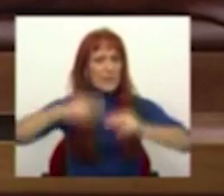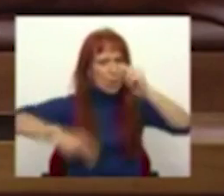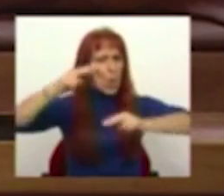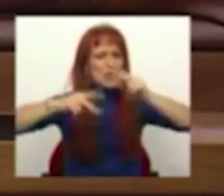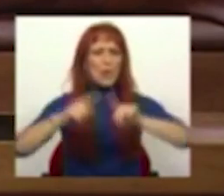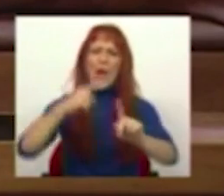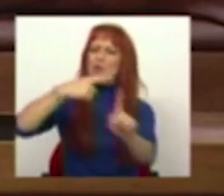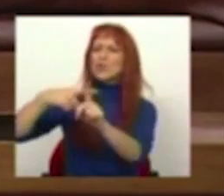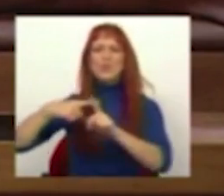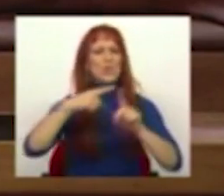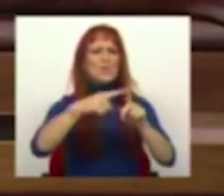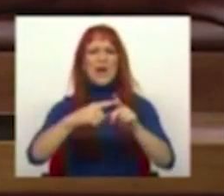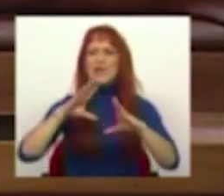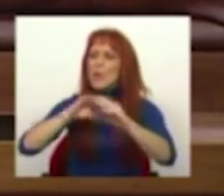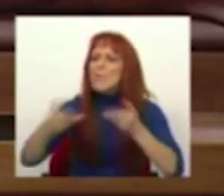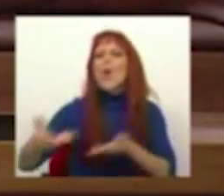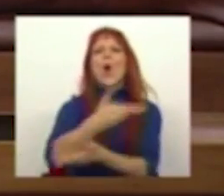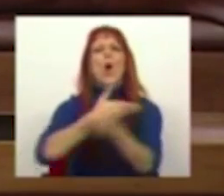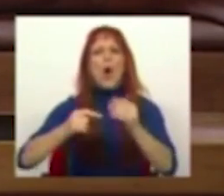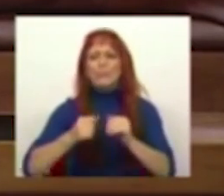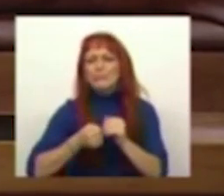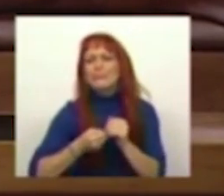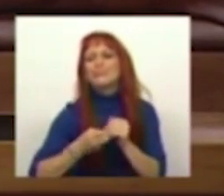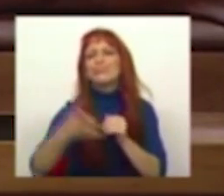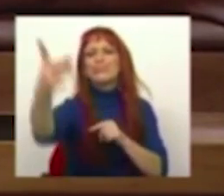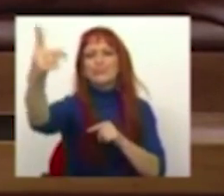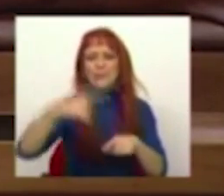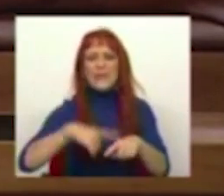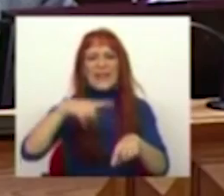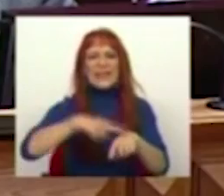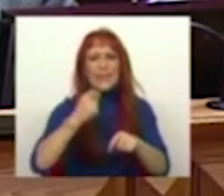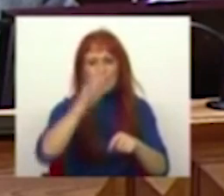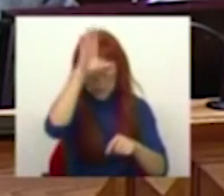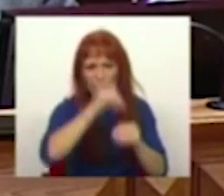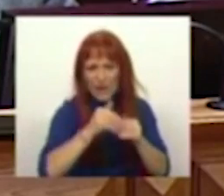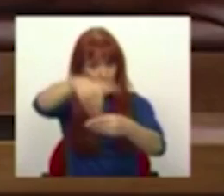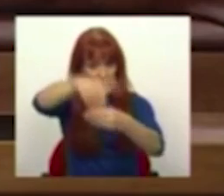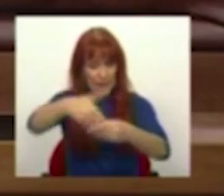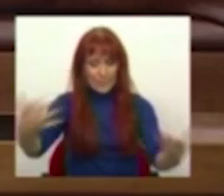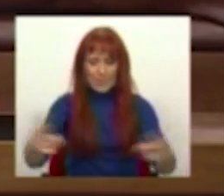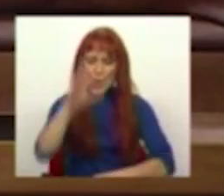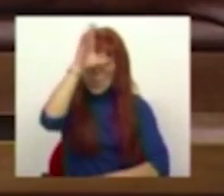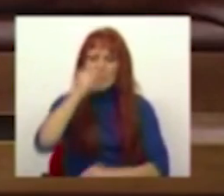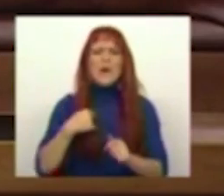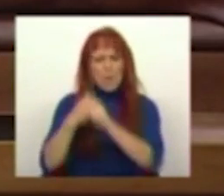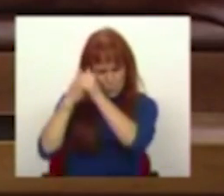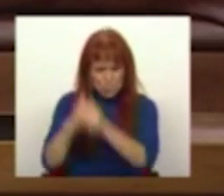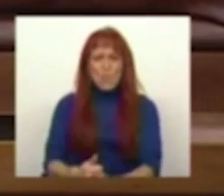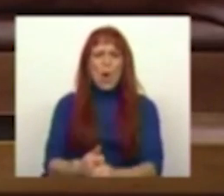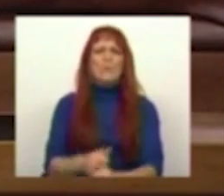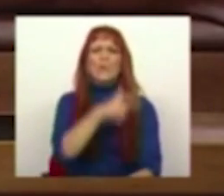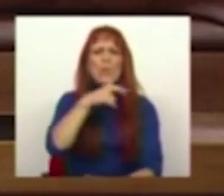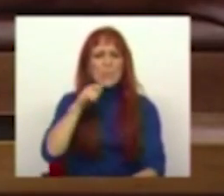para o sucesso deste diálogo ao longo de toda a legislatura. O Governo tem cumprido os